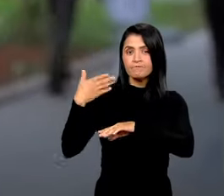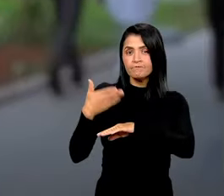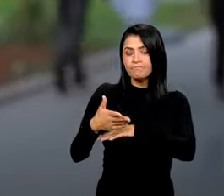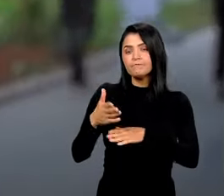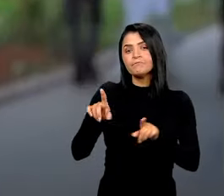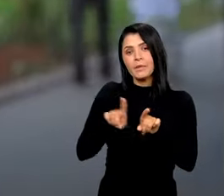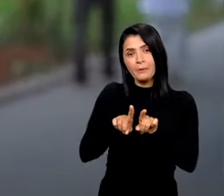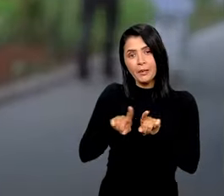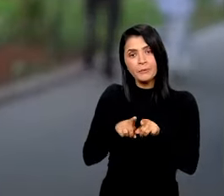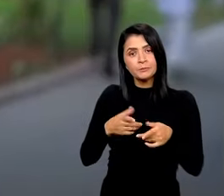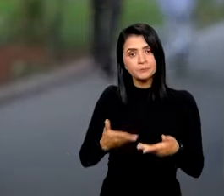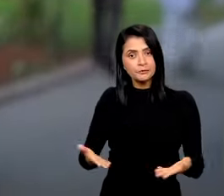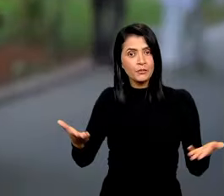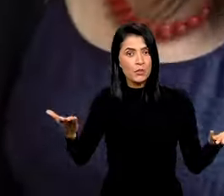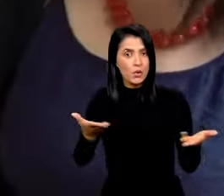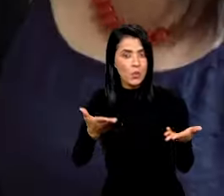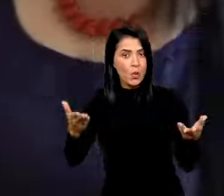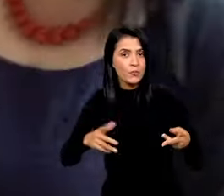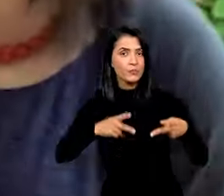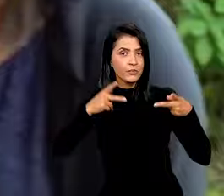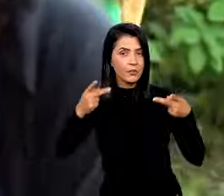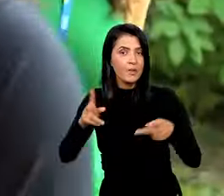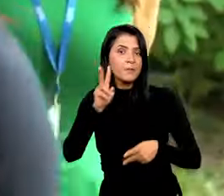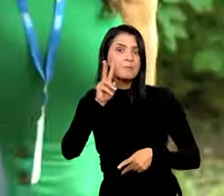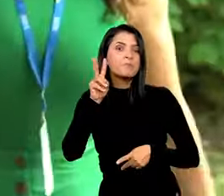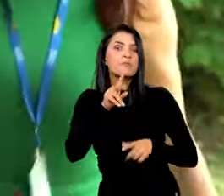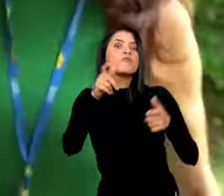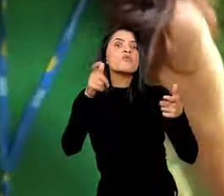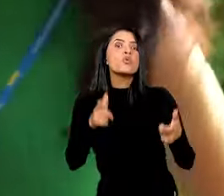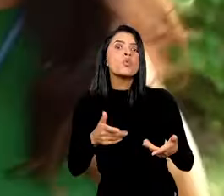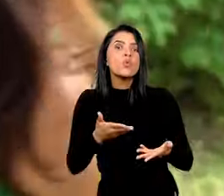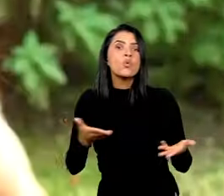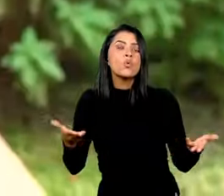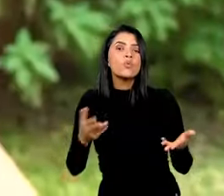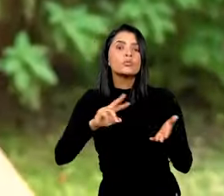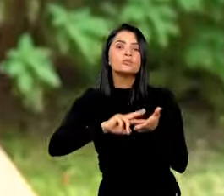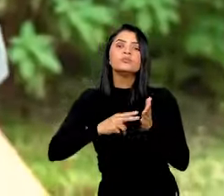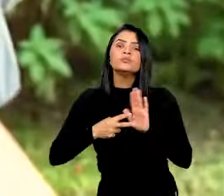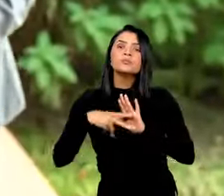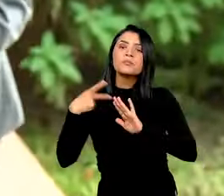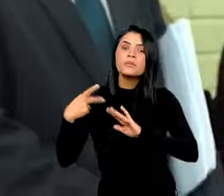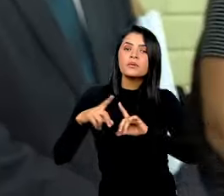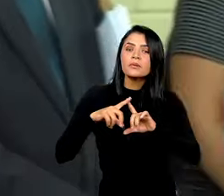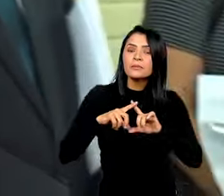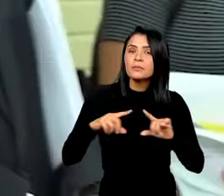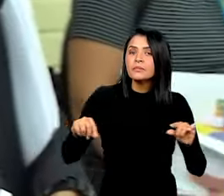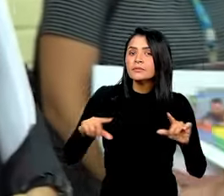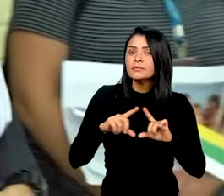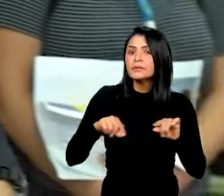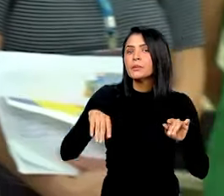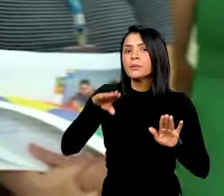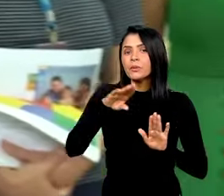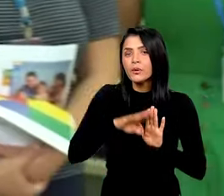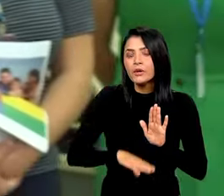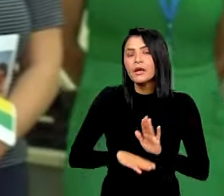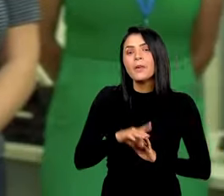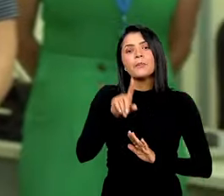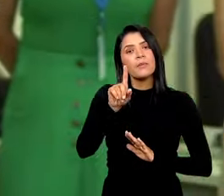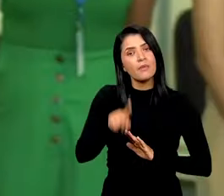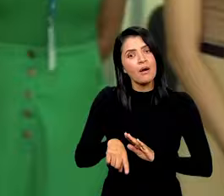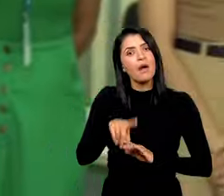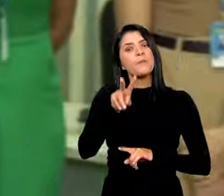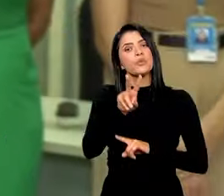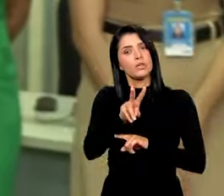fazer isso com diferentes políticas. E hoje visitamos para ver em loco o que significa para o Brasil esse grande programa que